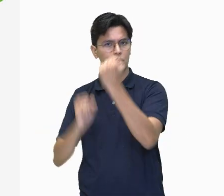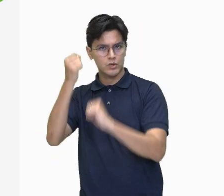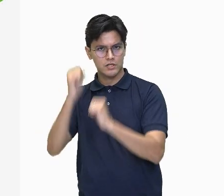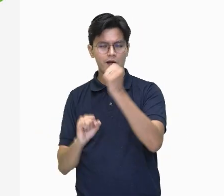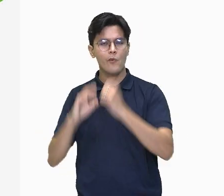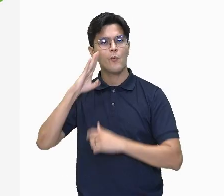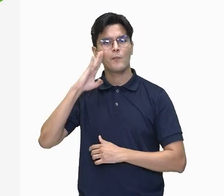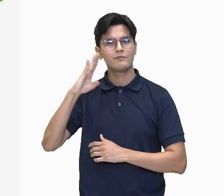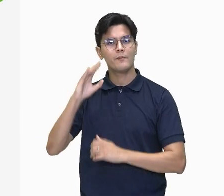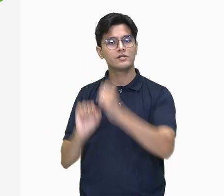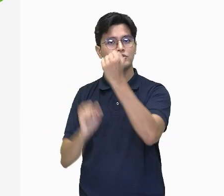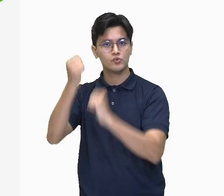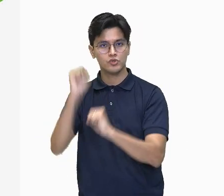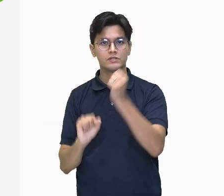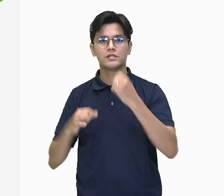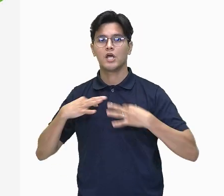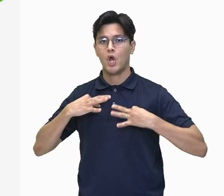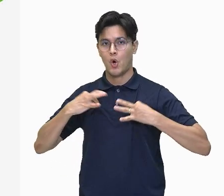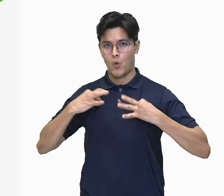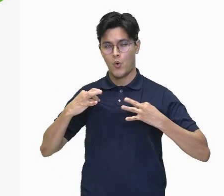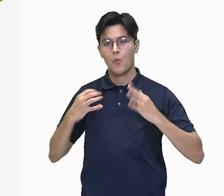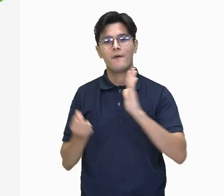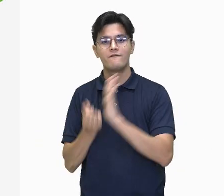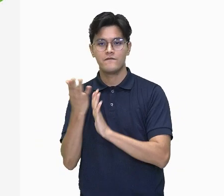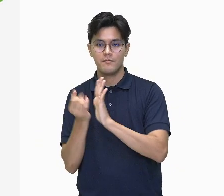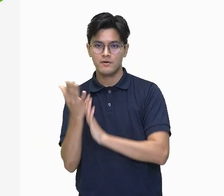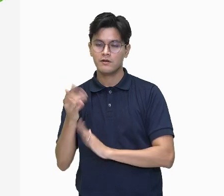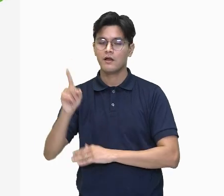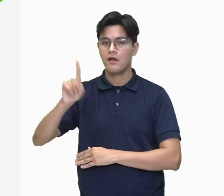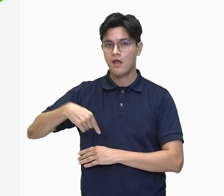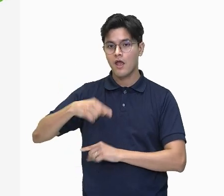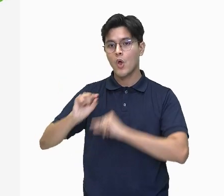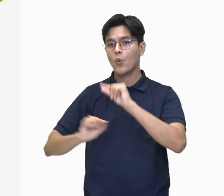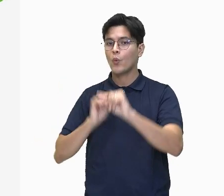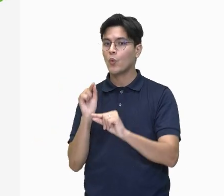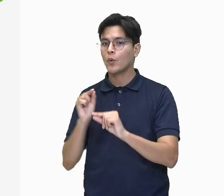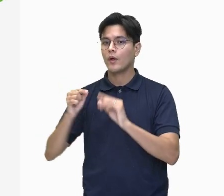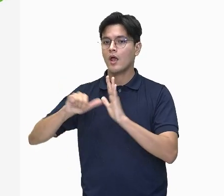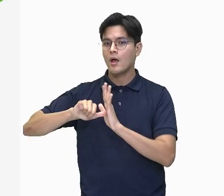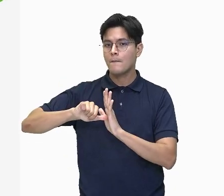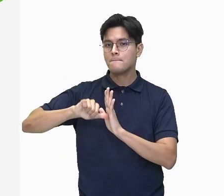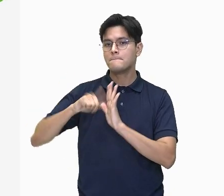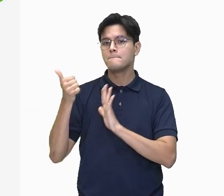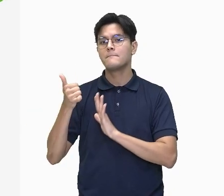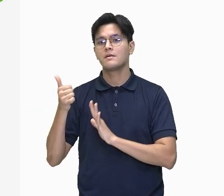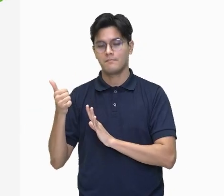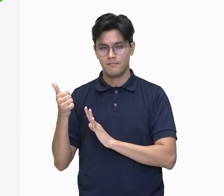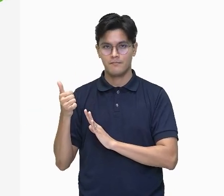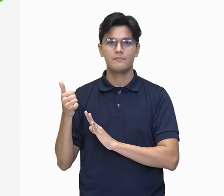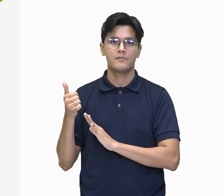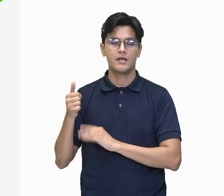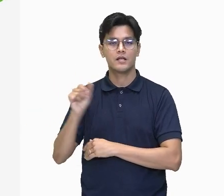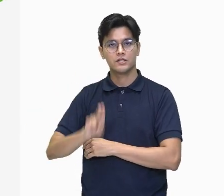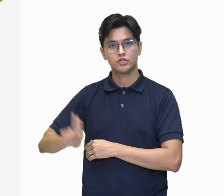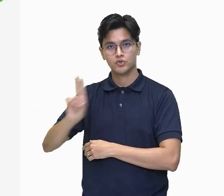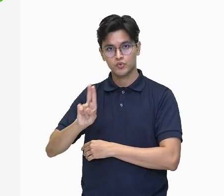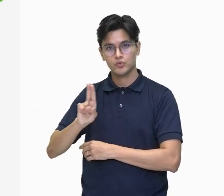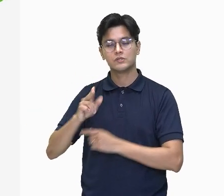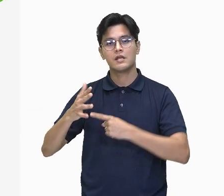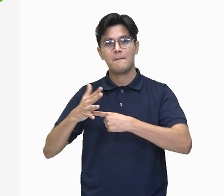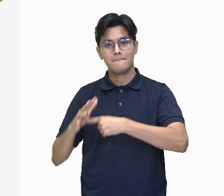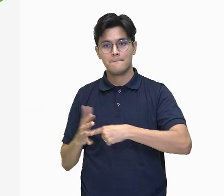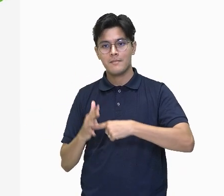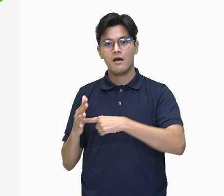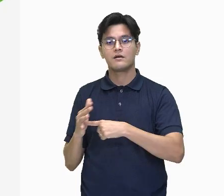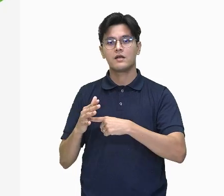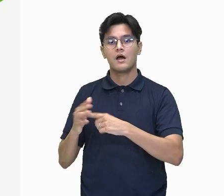têxtil, foi uma das primeiras e mais impactadas por essa máquina a vapor. Antes disso,